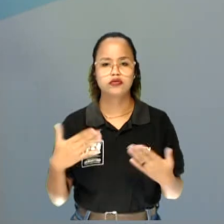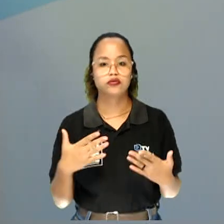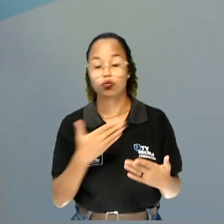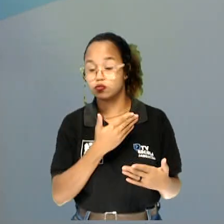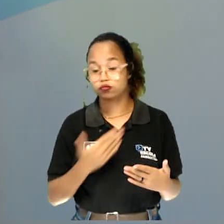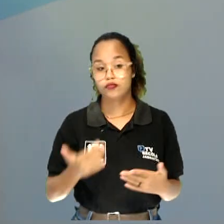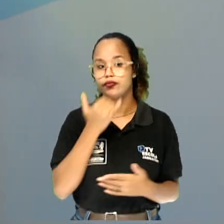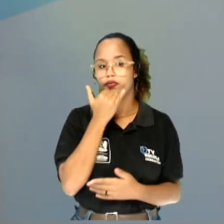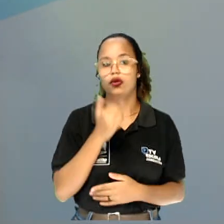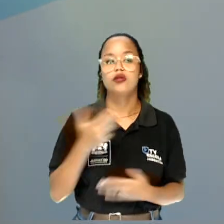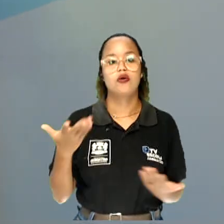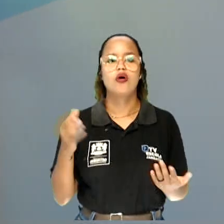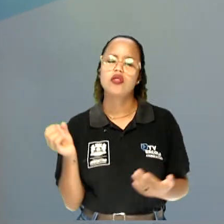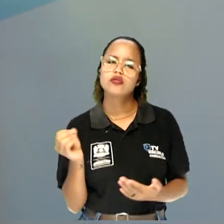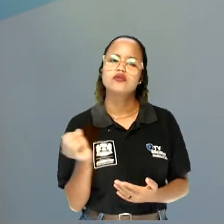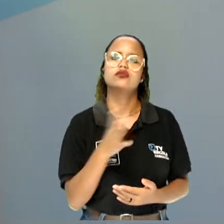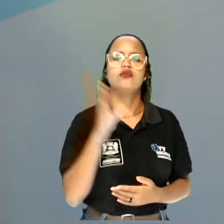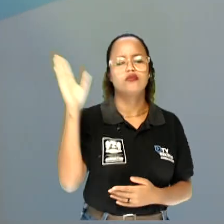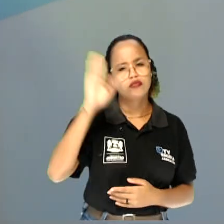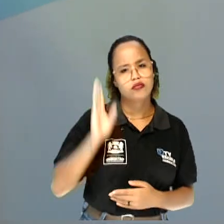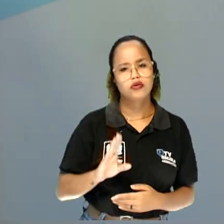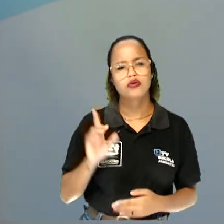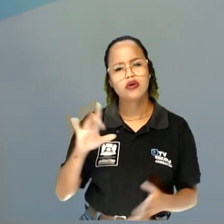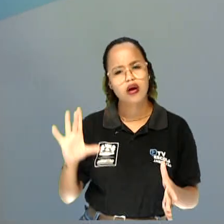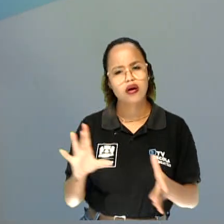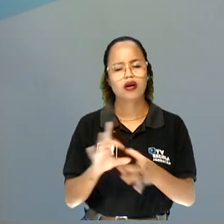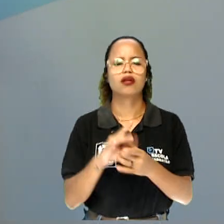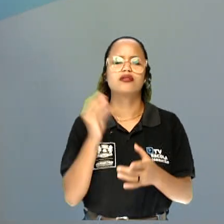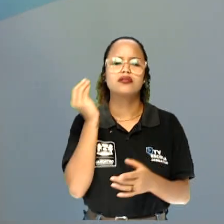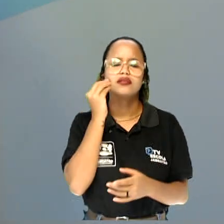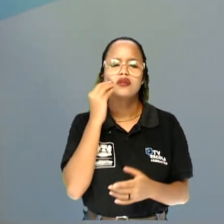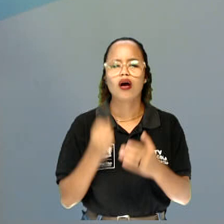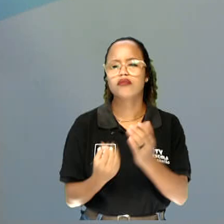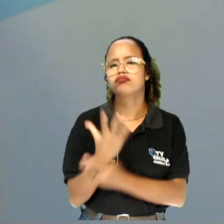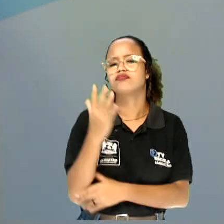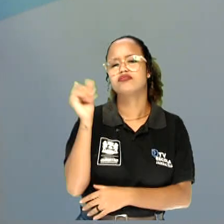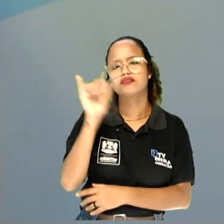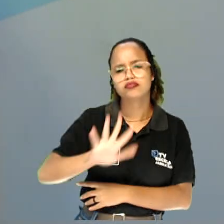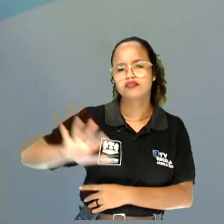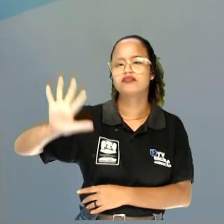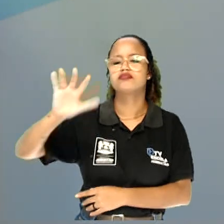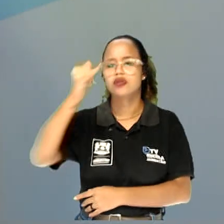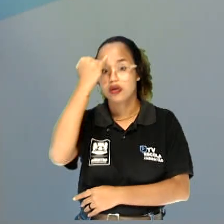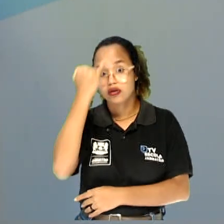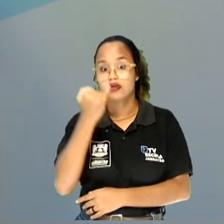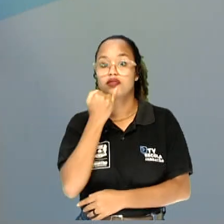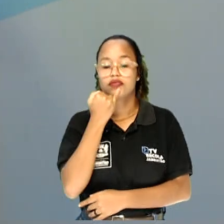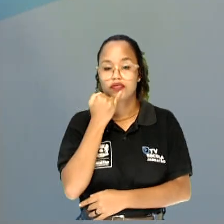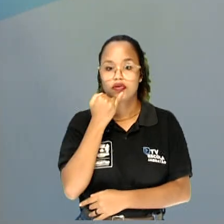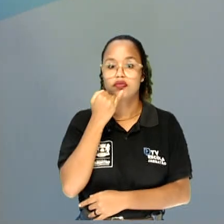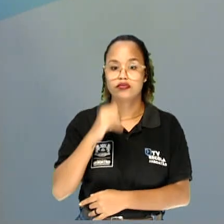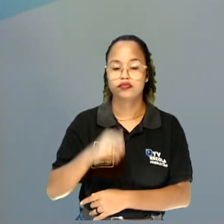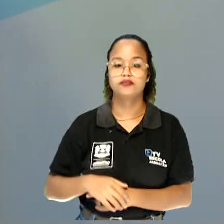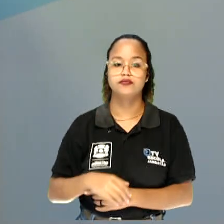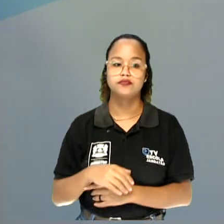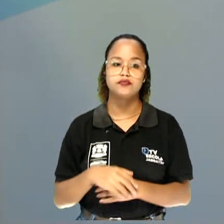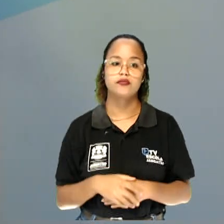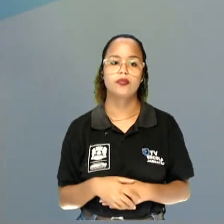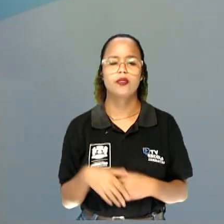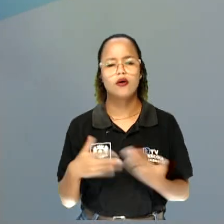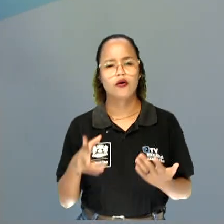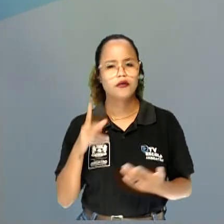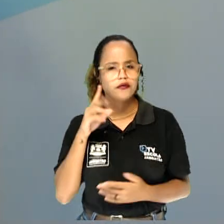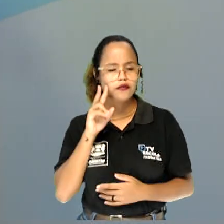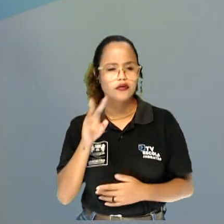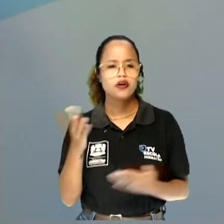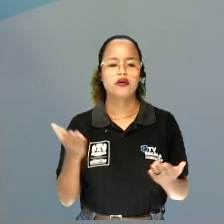pensada para unificar, tentar criar essa imagem de identidade nacional, tá bom? Vê o que está aí no